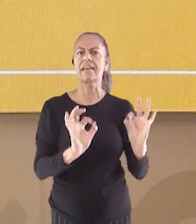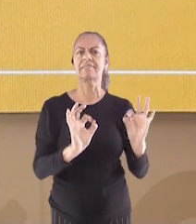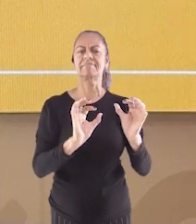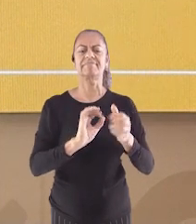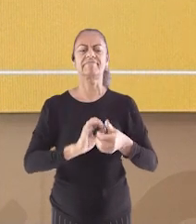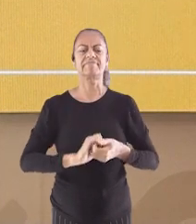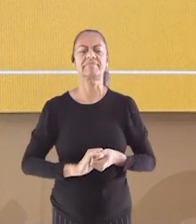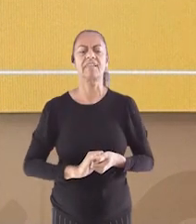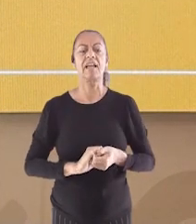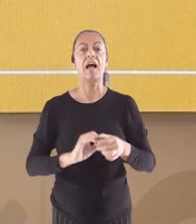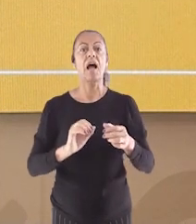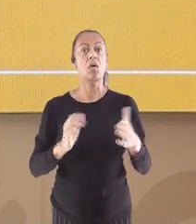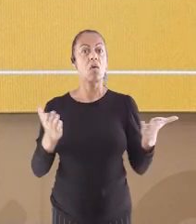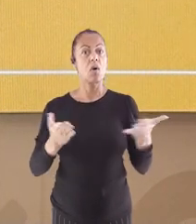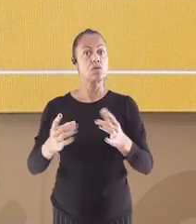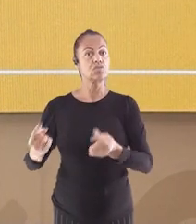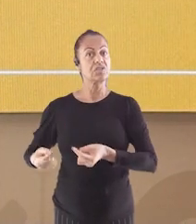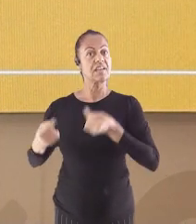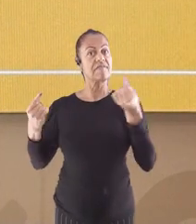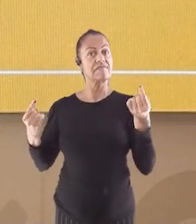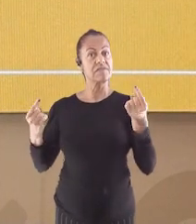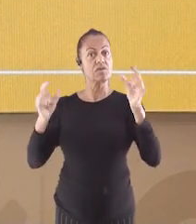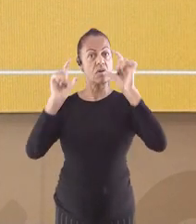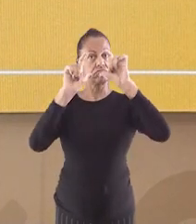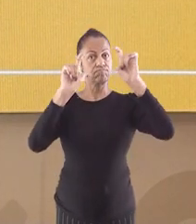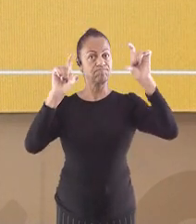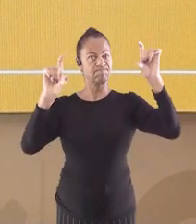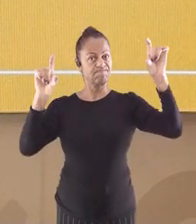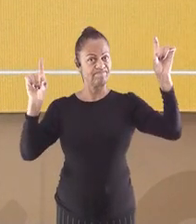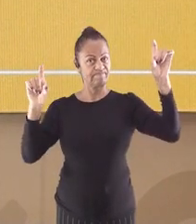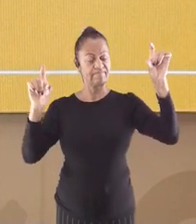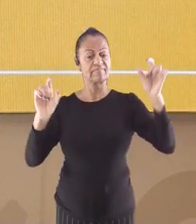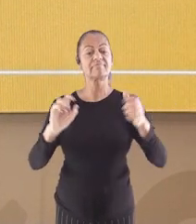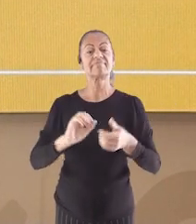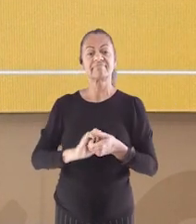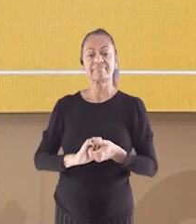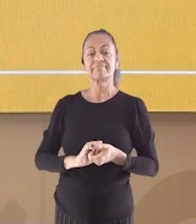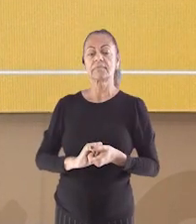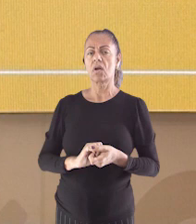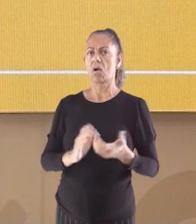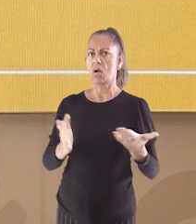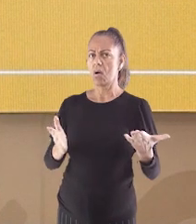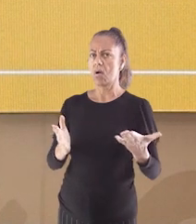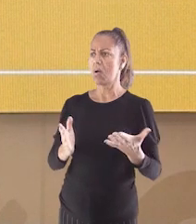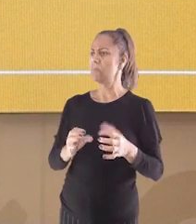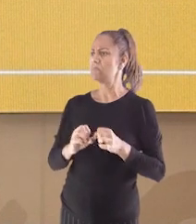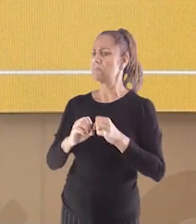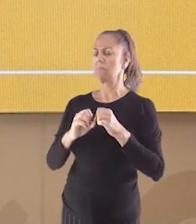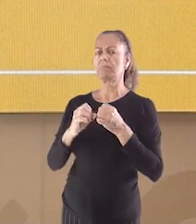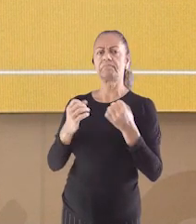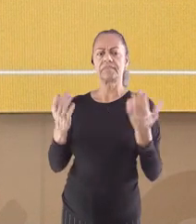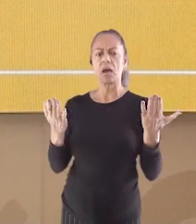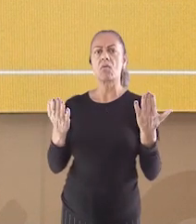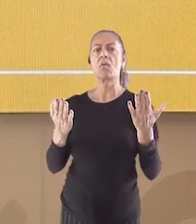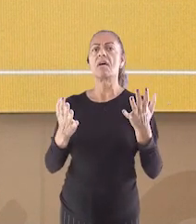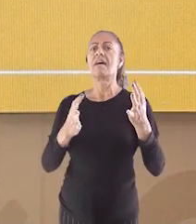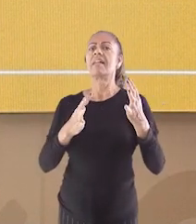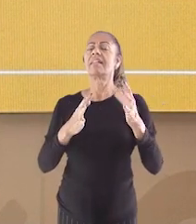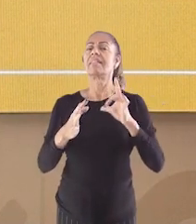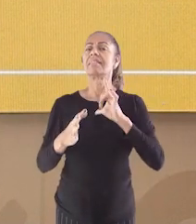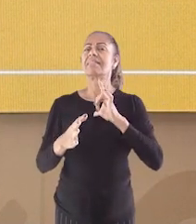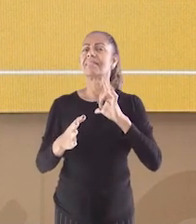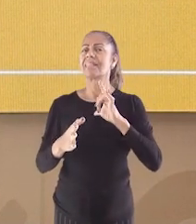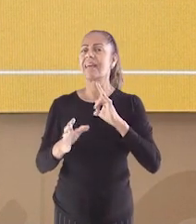Garfield. Olha só. Garfield, o abridor de latas quebrou. Não se preocupe, estou preparado para uma emergência